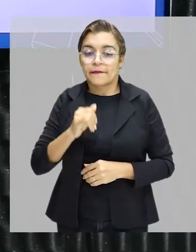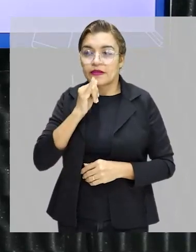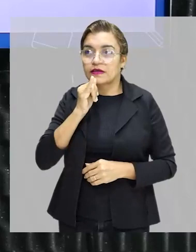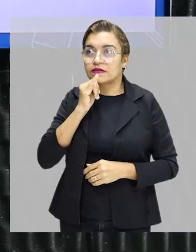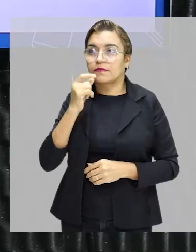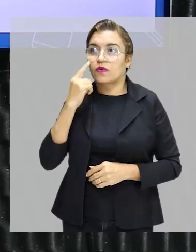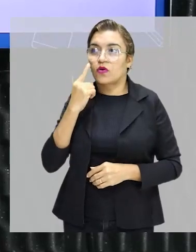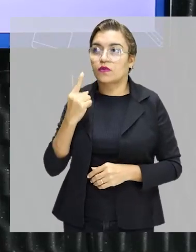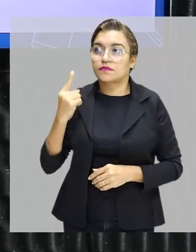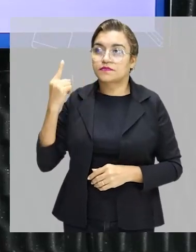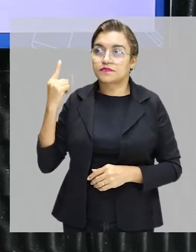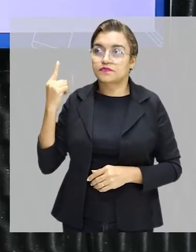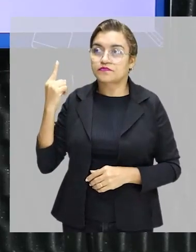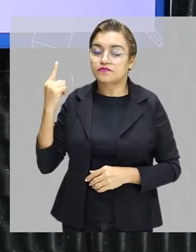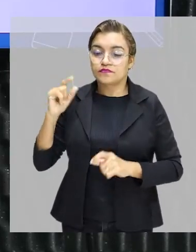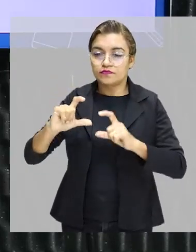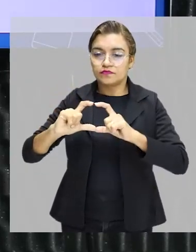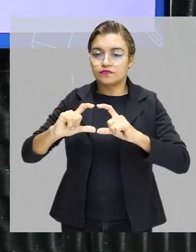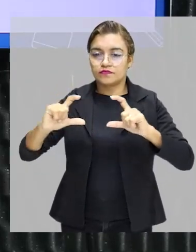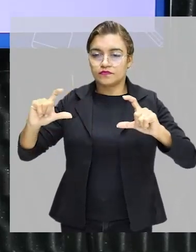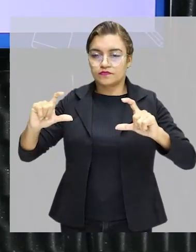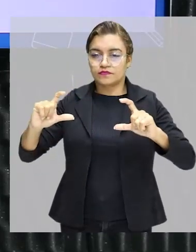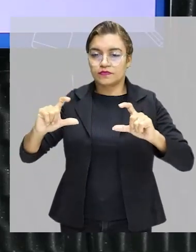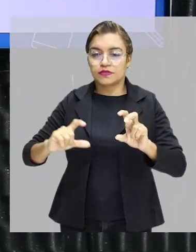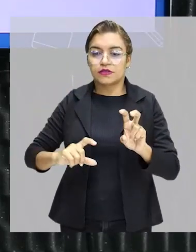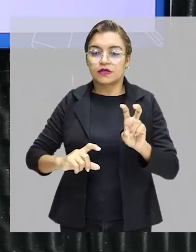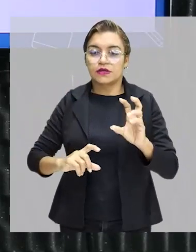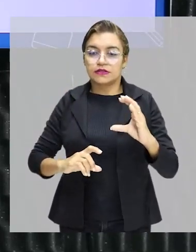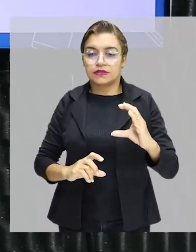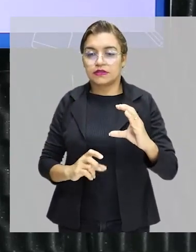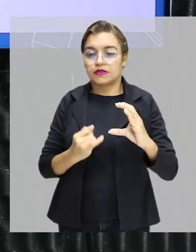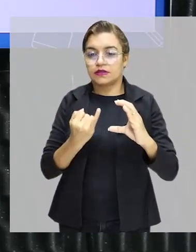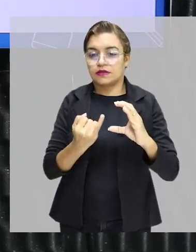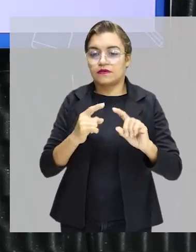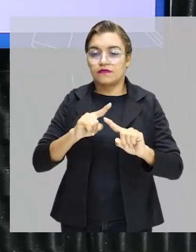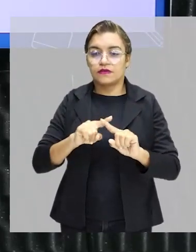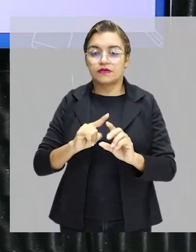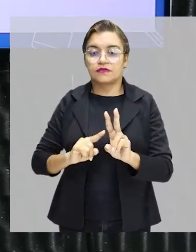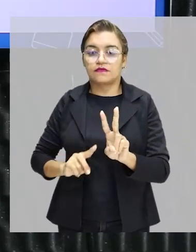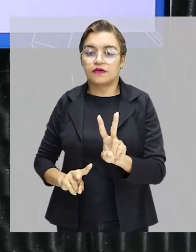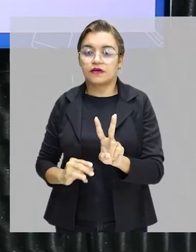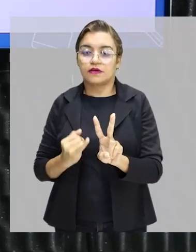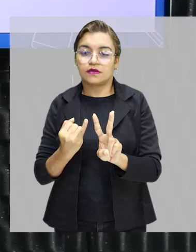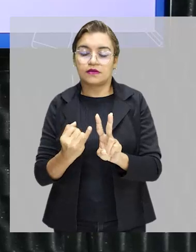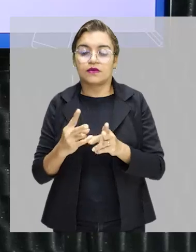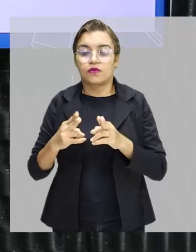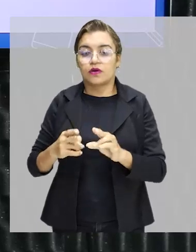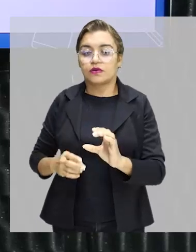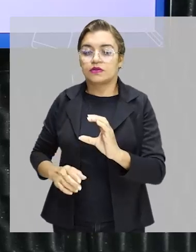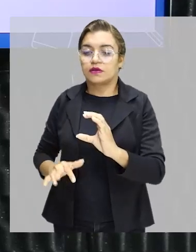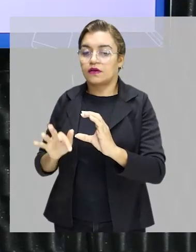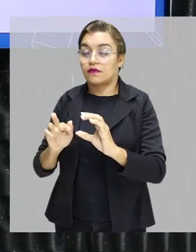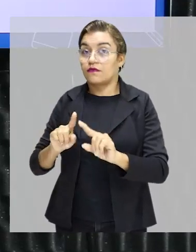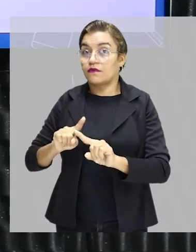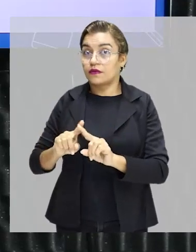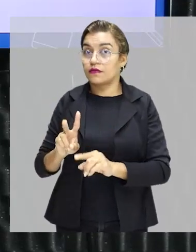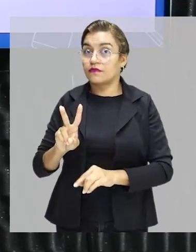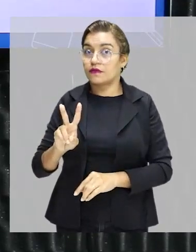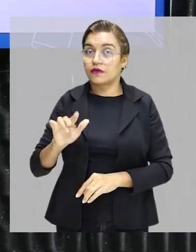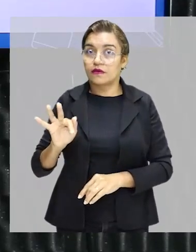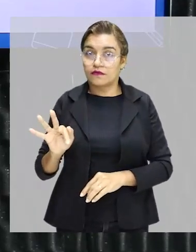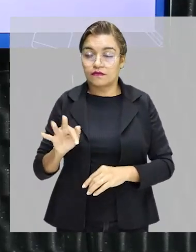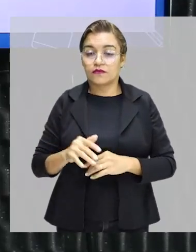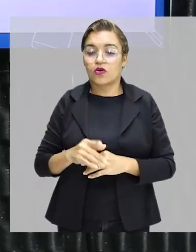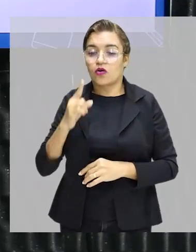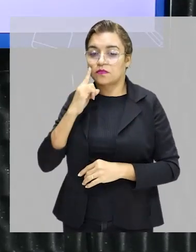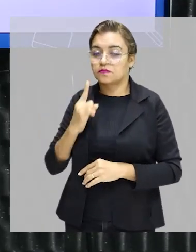Concentração inicial vezes volume inicial vai ser igual a concentração final vezes o volume final. Tudo bem? Aqui eu